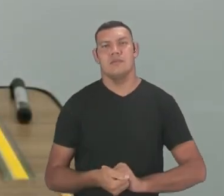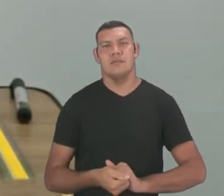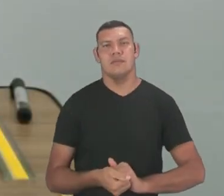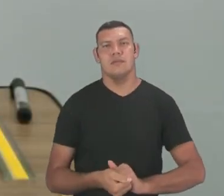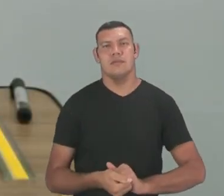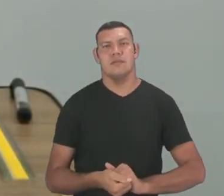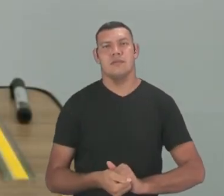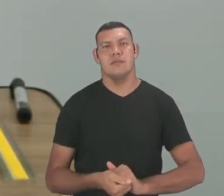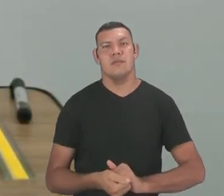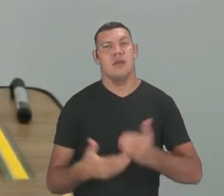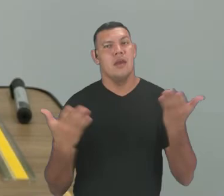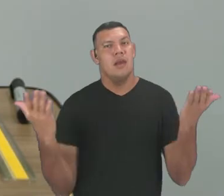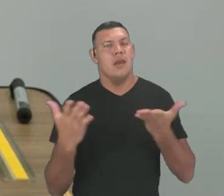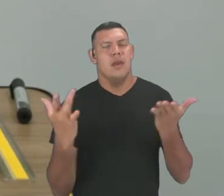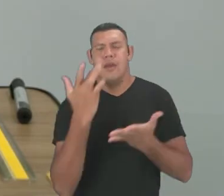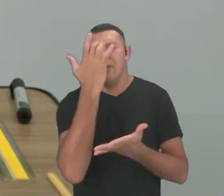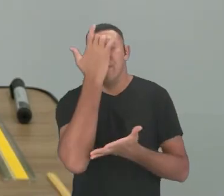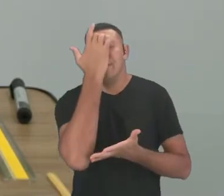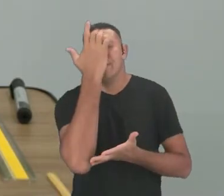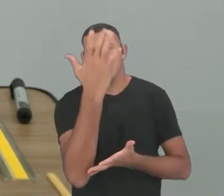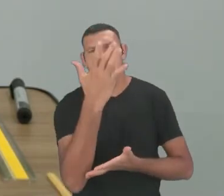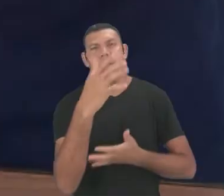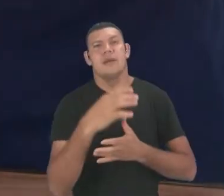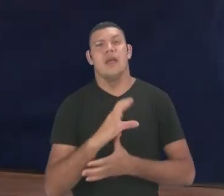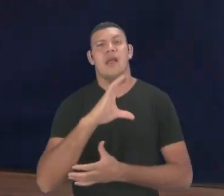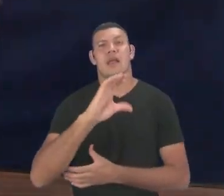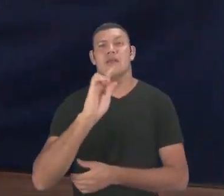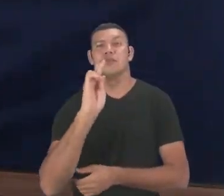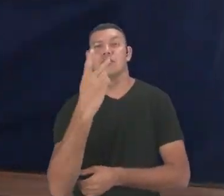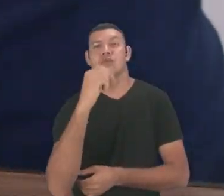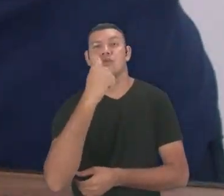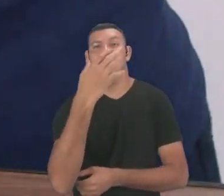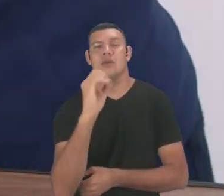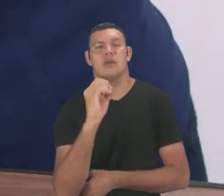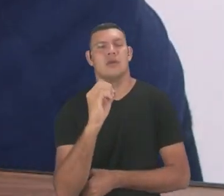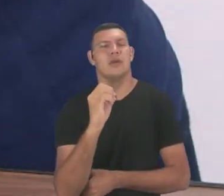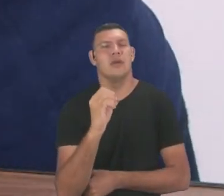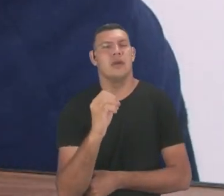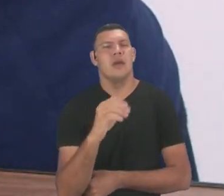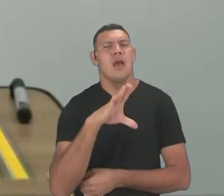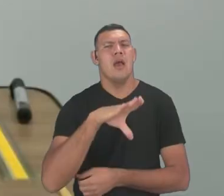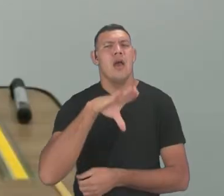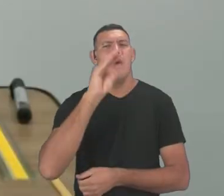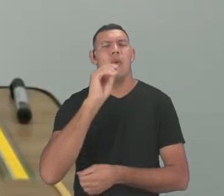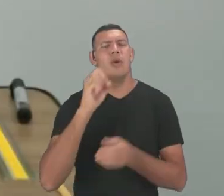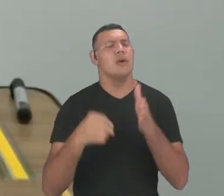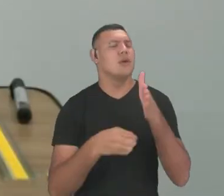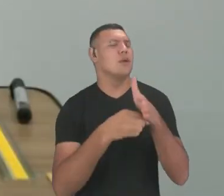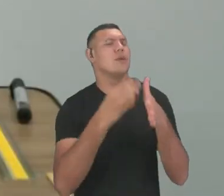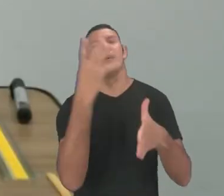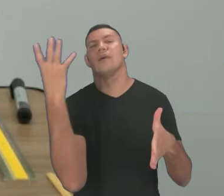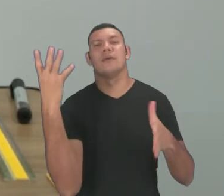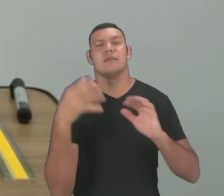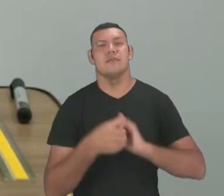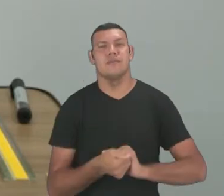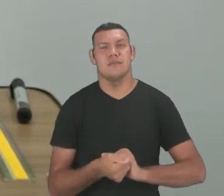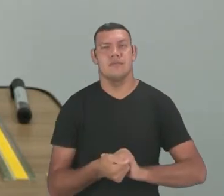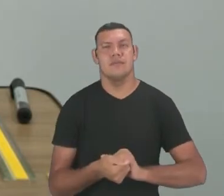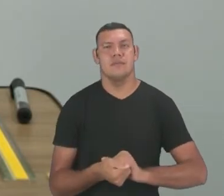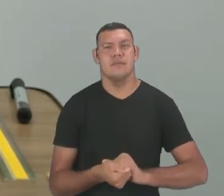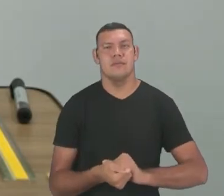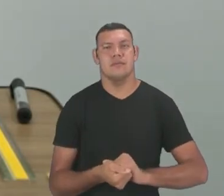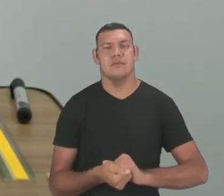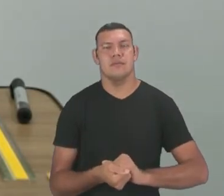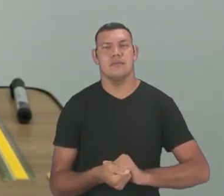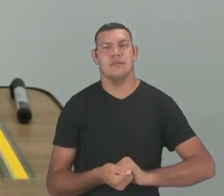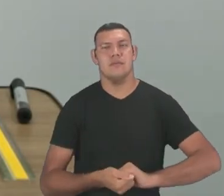crianças agora ficou muito fácil chão quantas vezes nós abrimos a nossa boca para falar